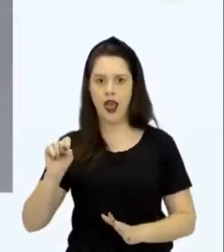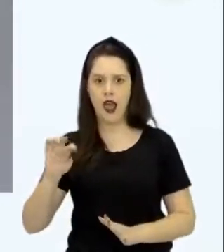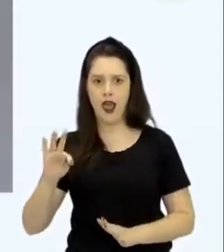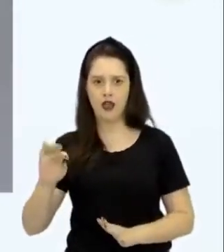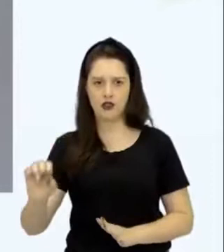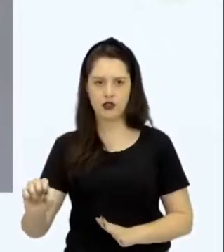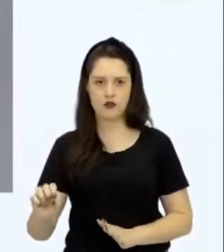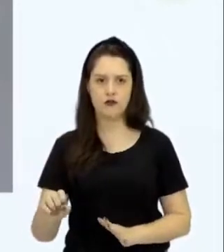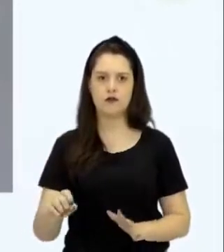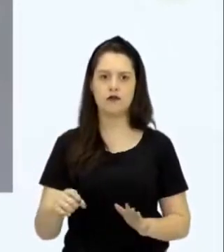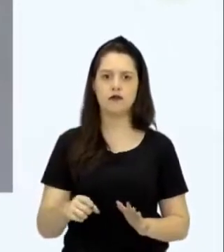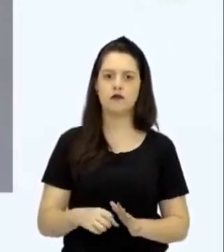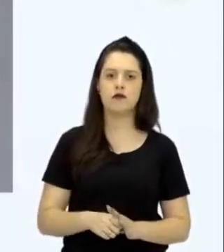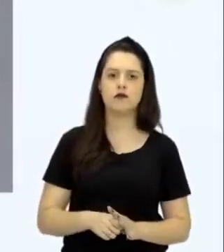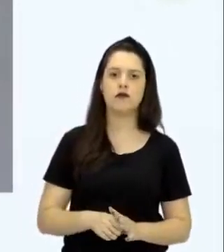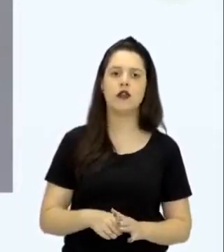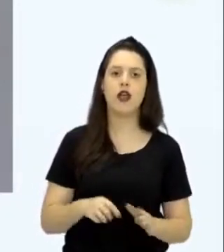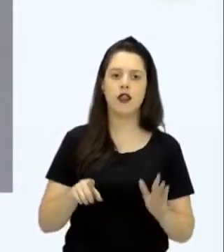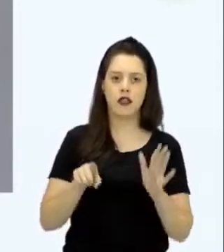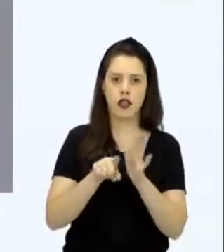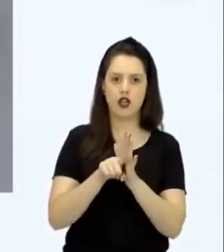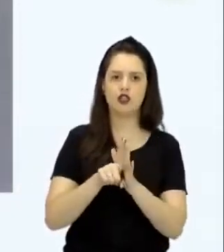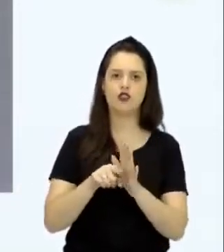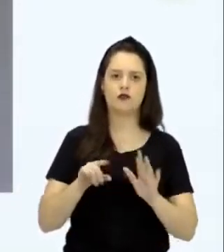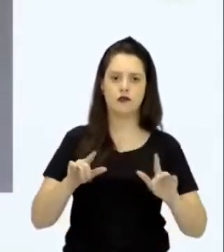no negativo da nossa placa aqui.